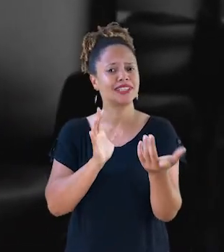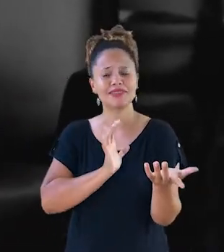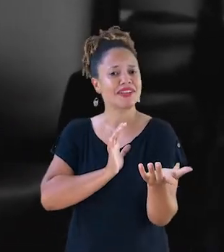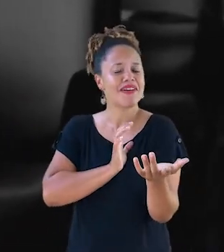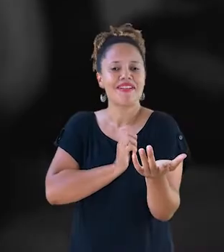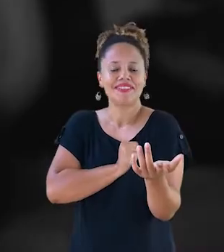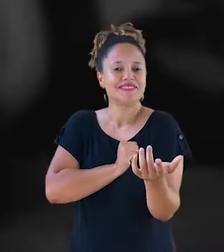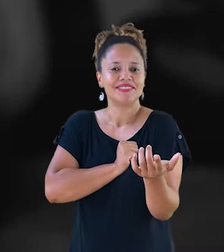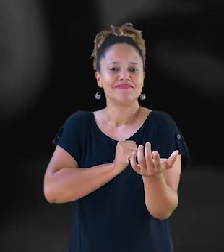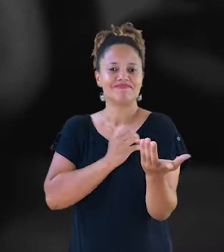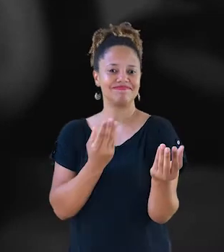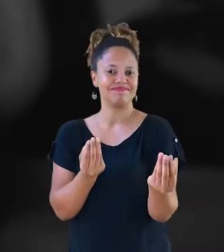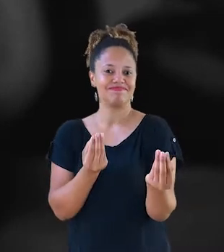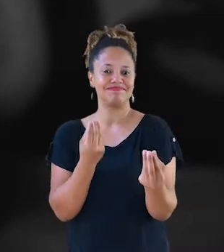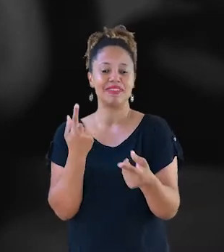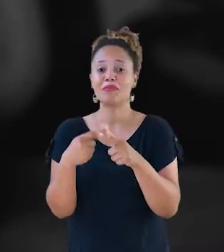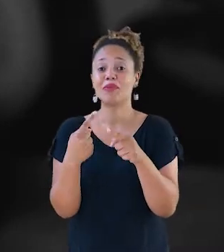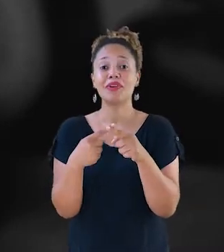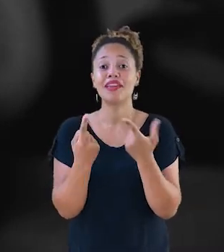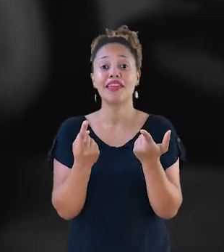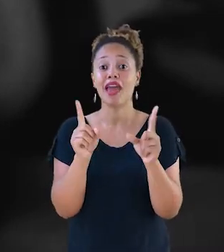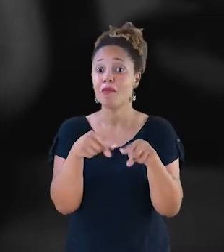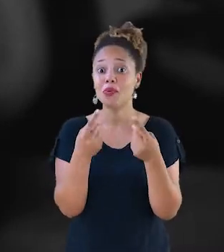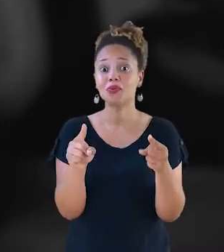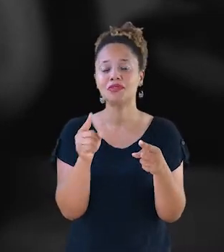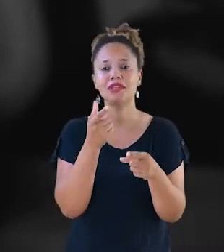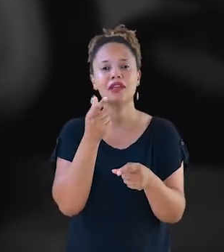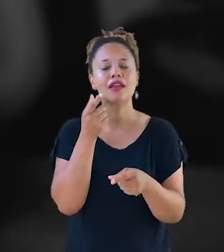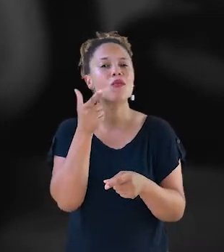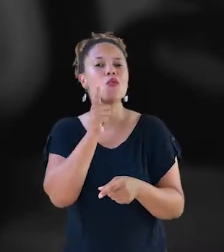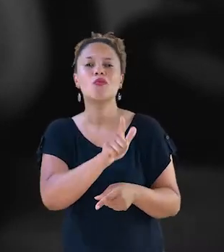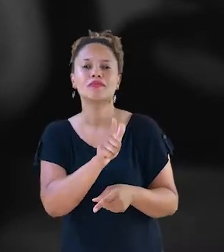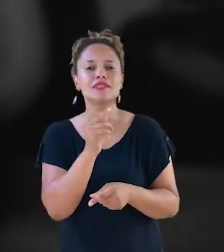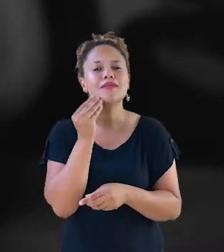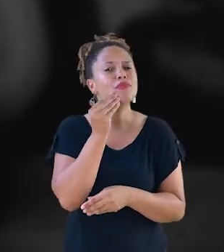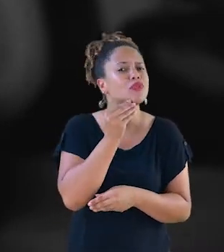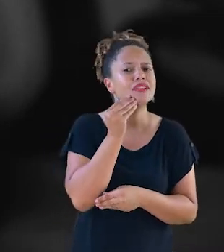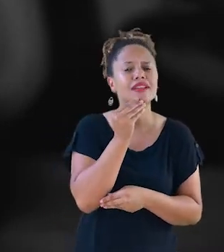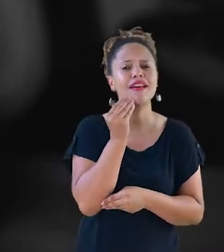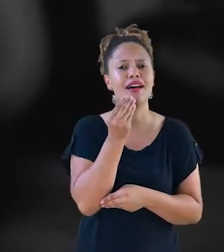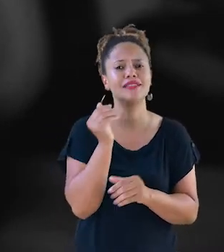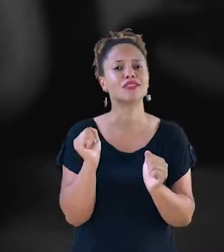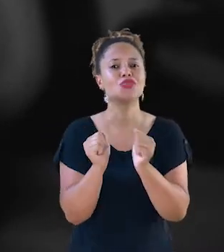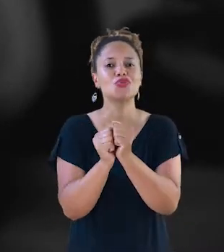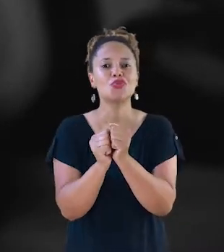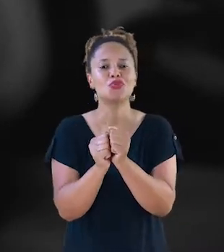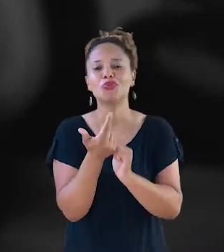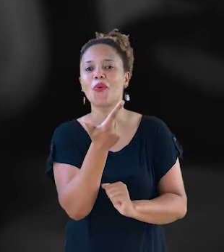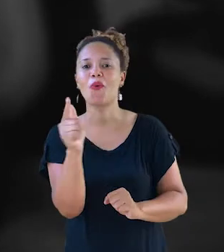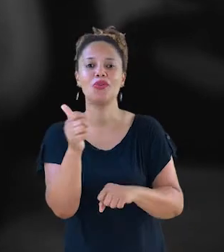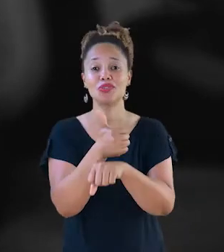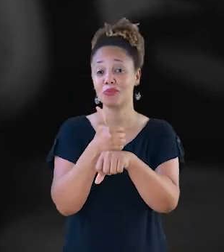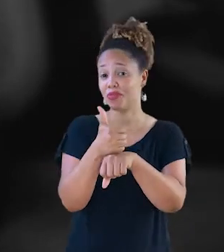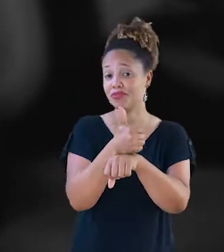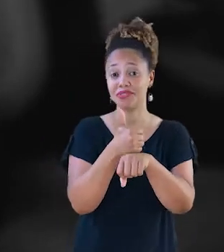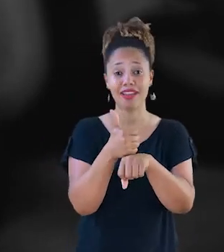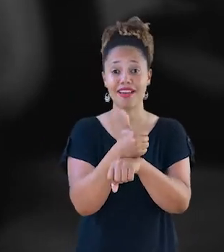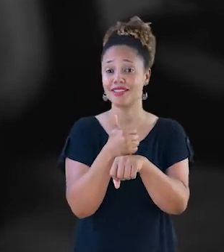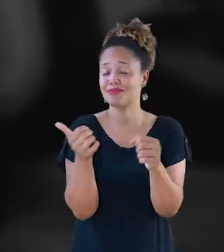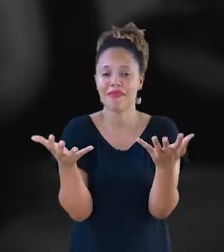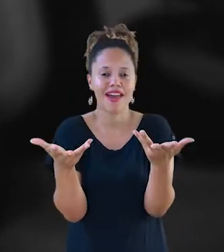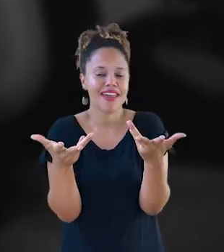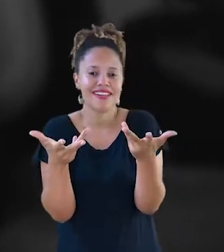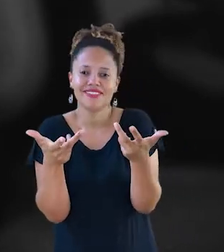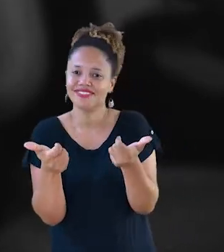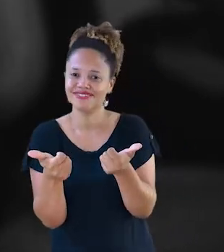a música, porque assim, ela me deu oportunidades de estar ao lado de pessoas, né, oportunidades muito boas, assim, de estar ao lado de